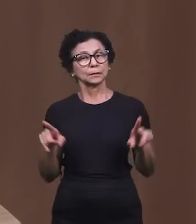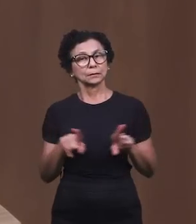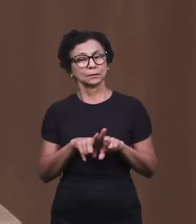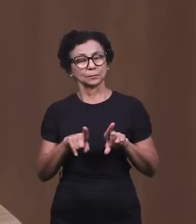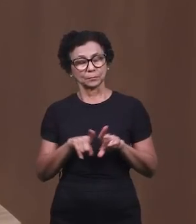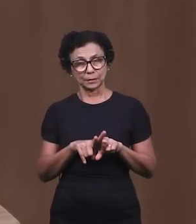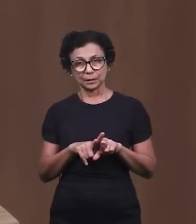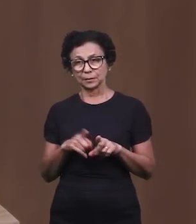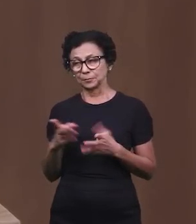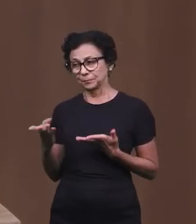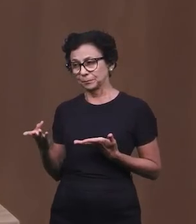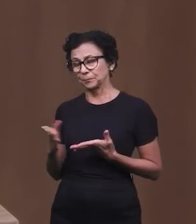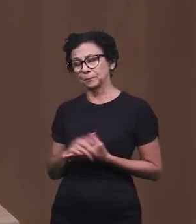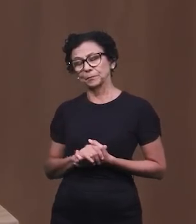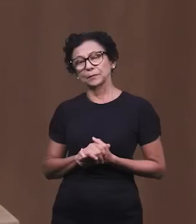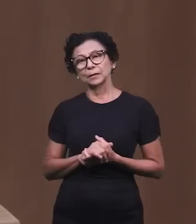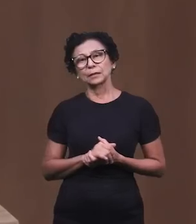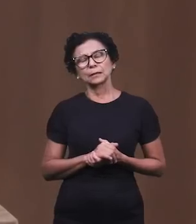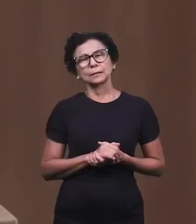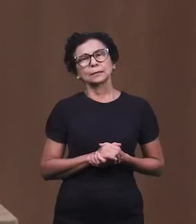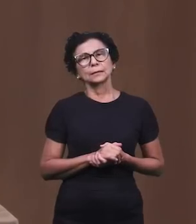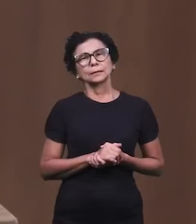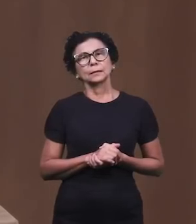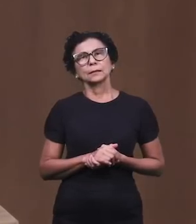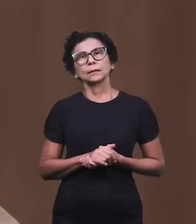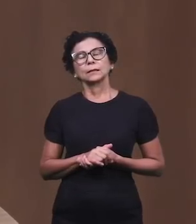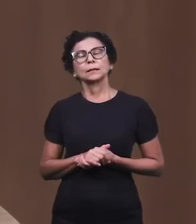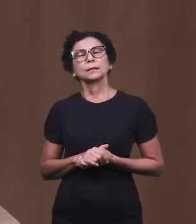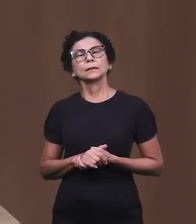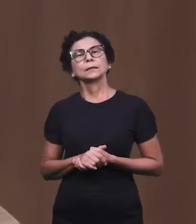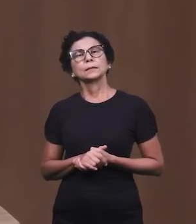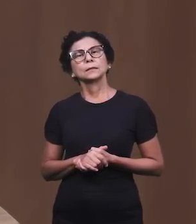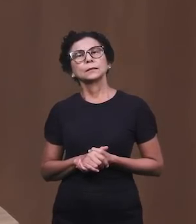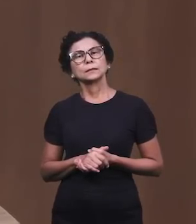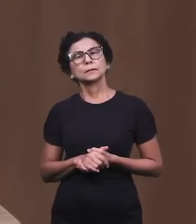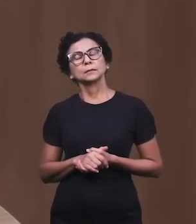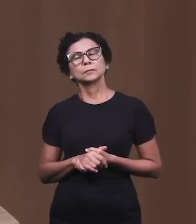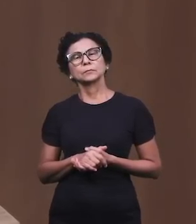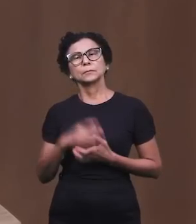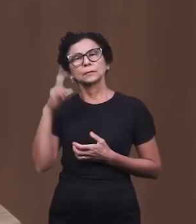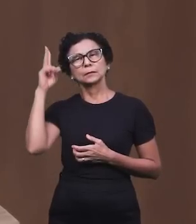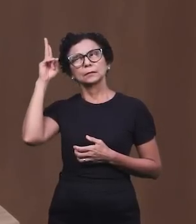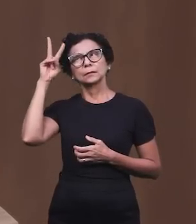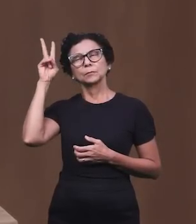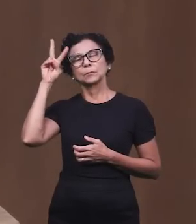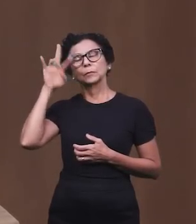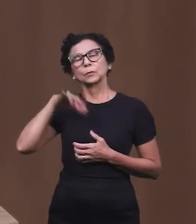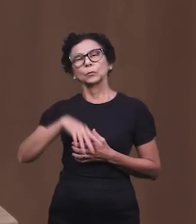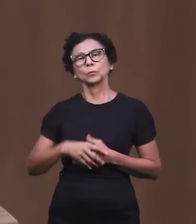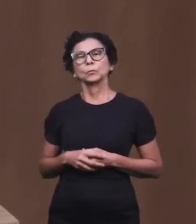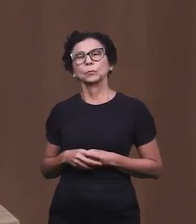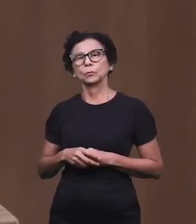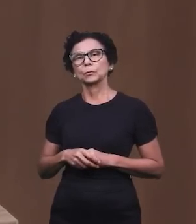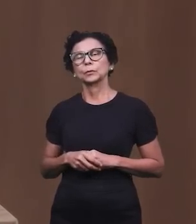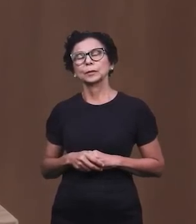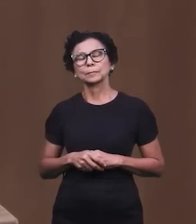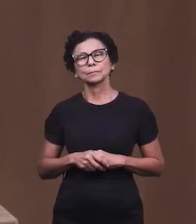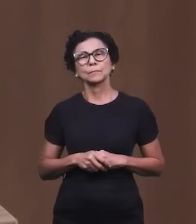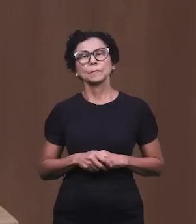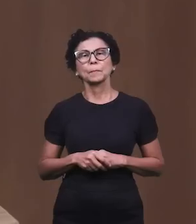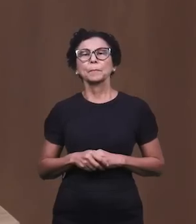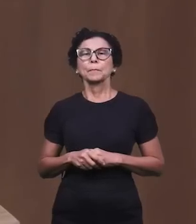aqui respondendo a sua pergunta, lembrar da esperança que está no